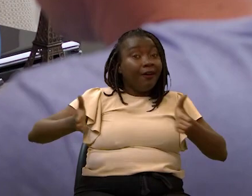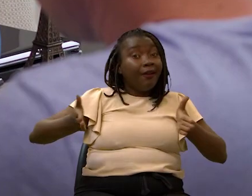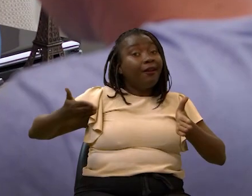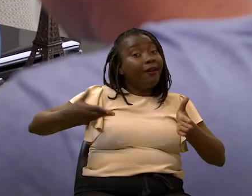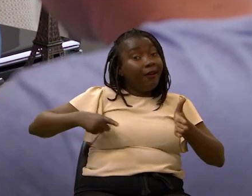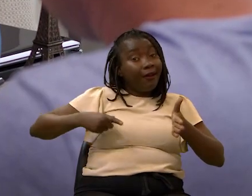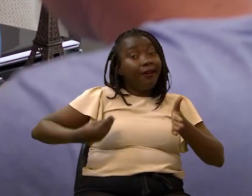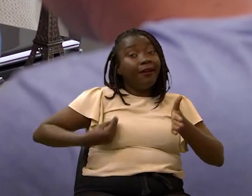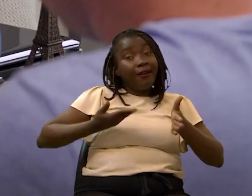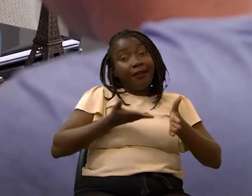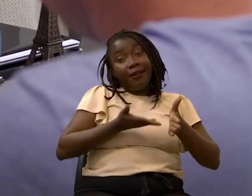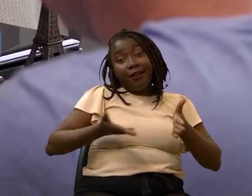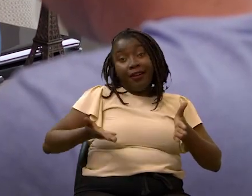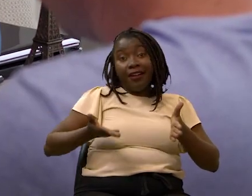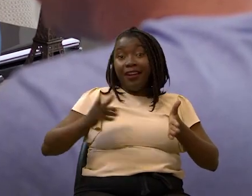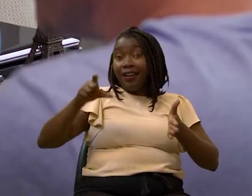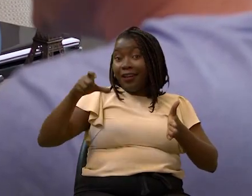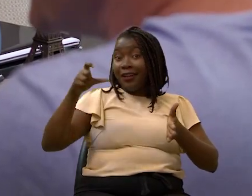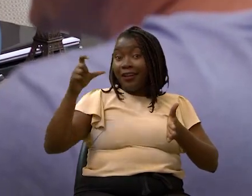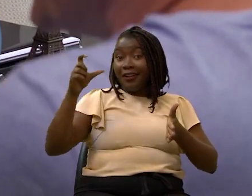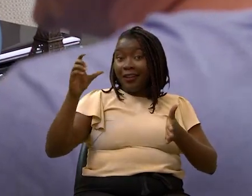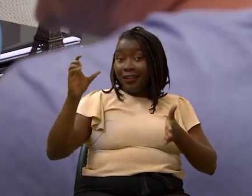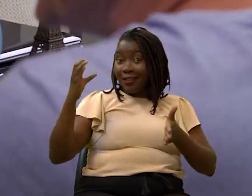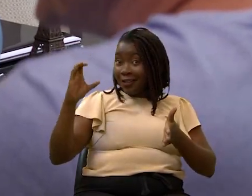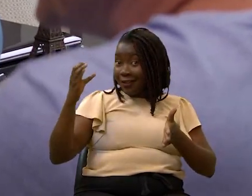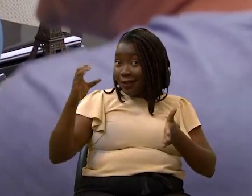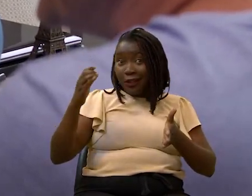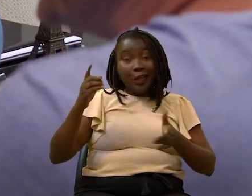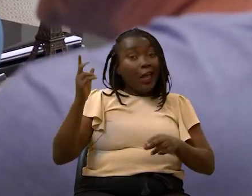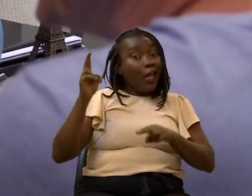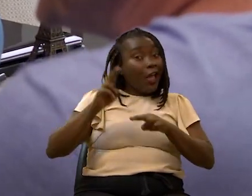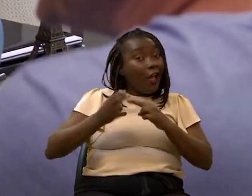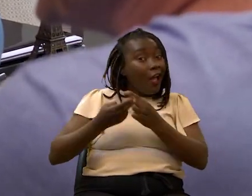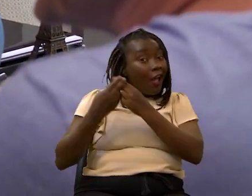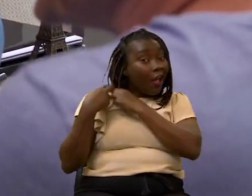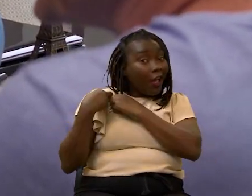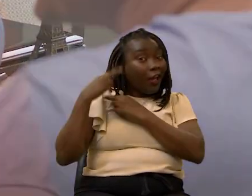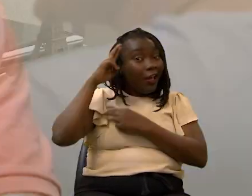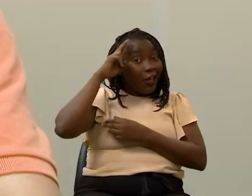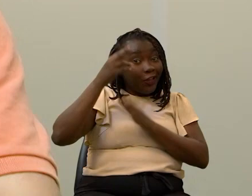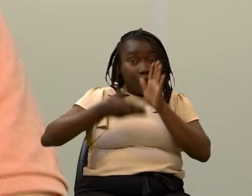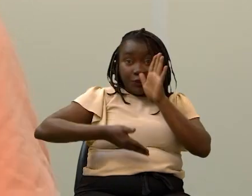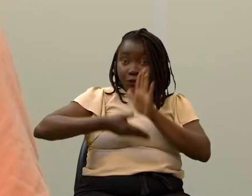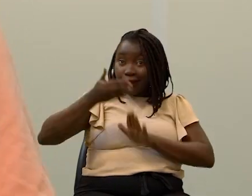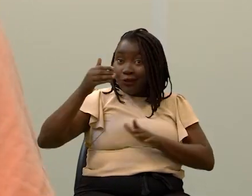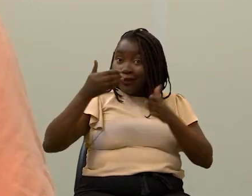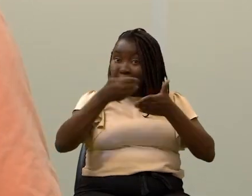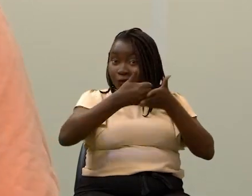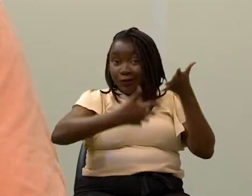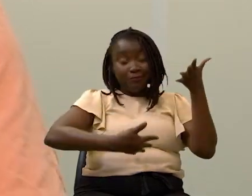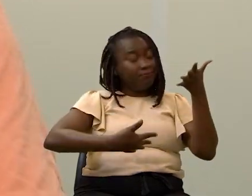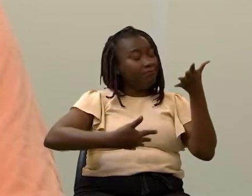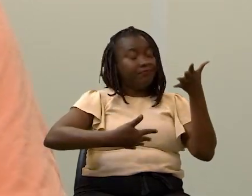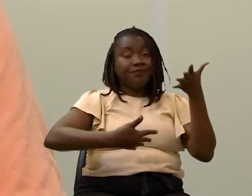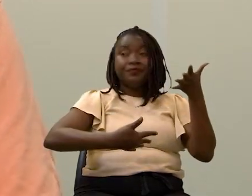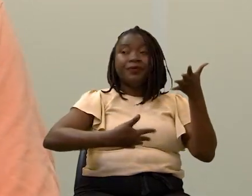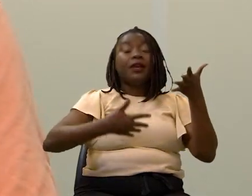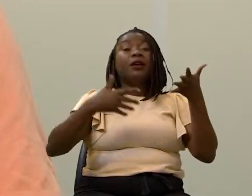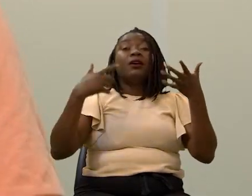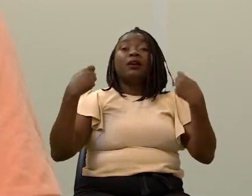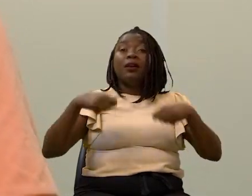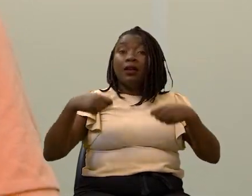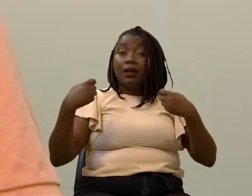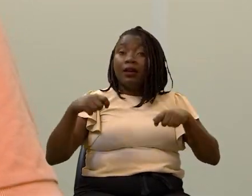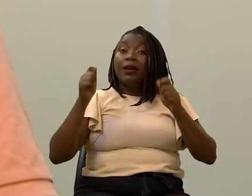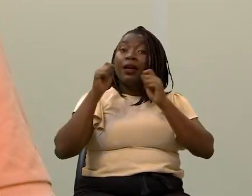está aí. Quer dizer, o cartão de crédito não desresponsabiliza as faturas, né? Então você